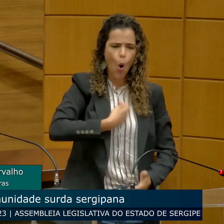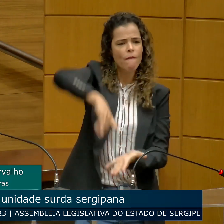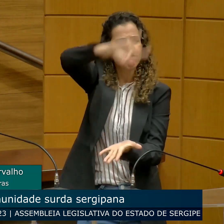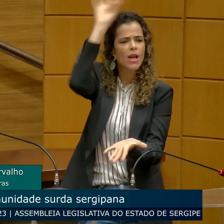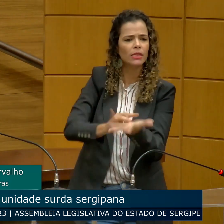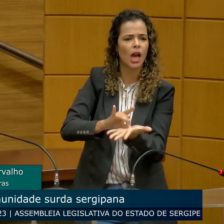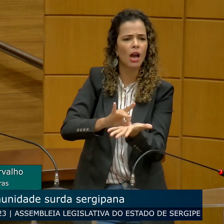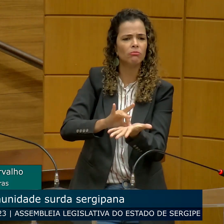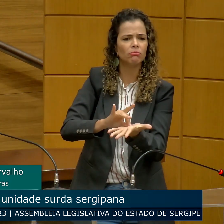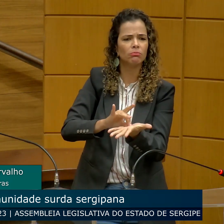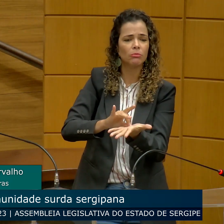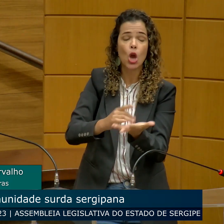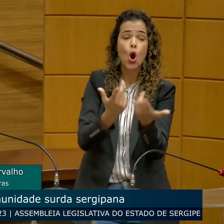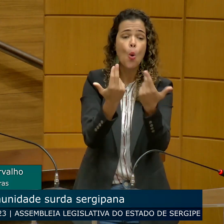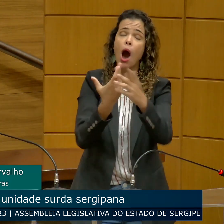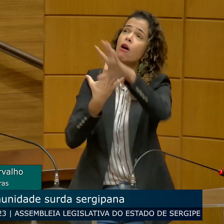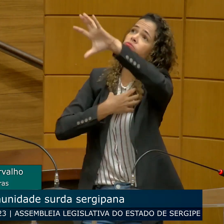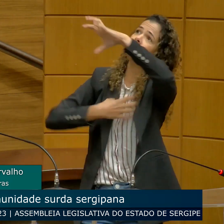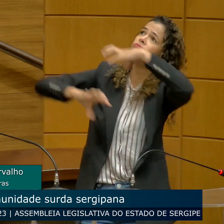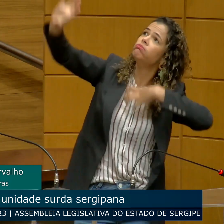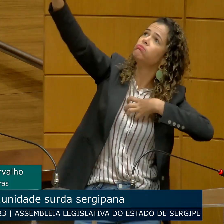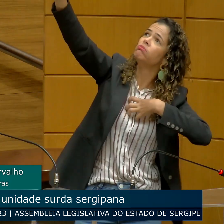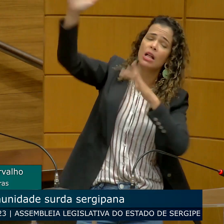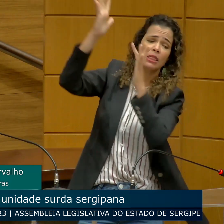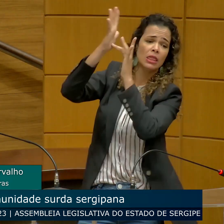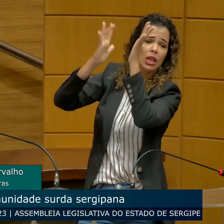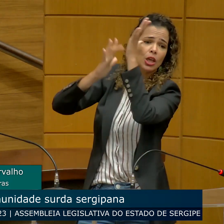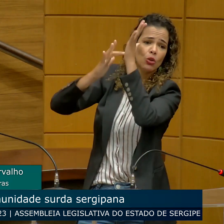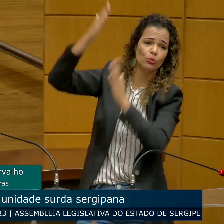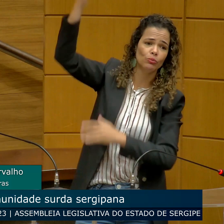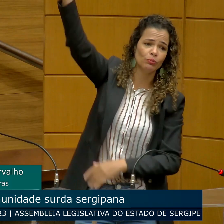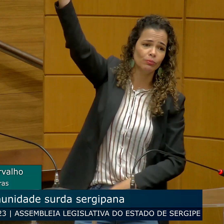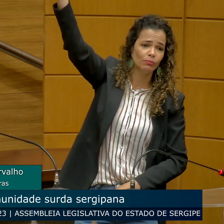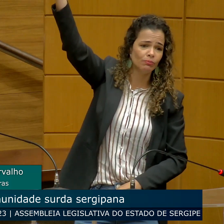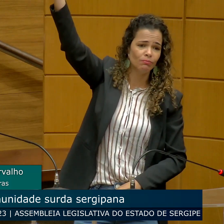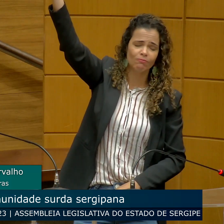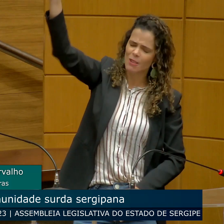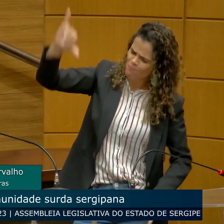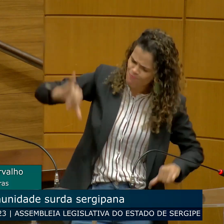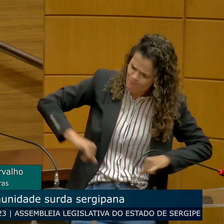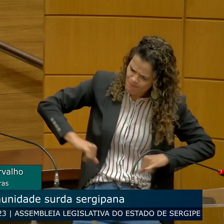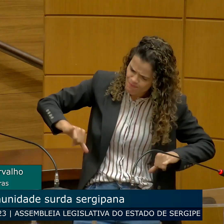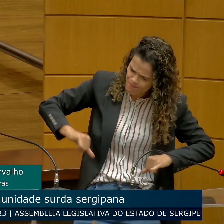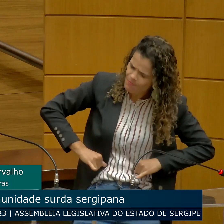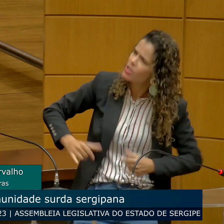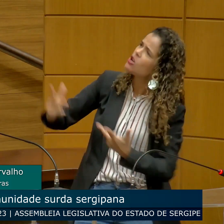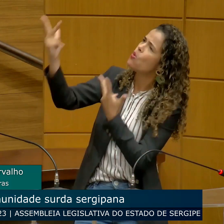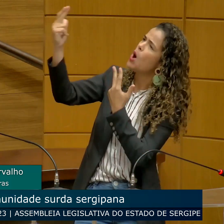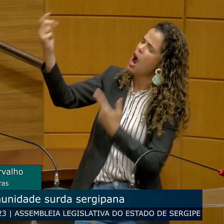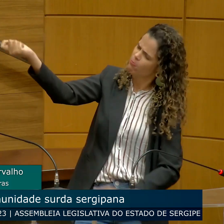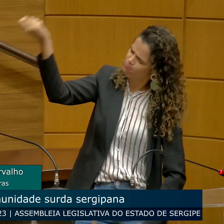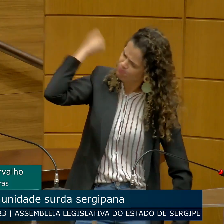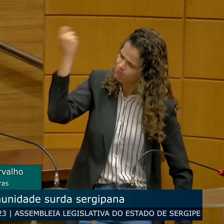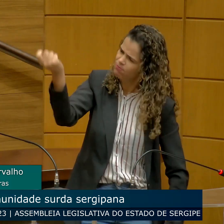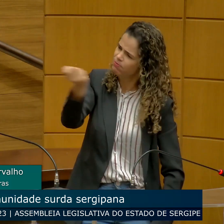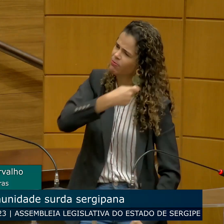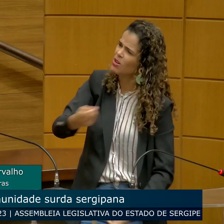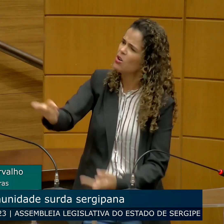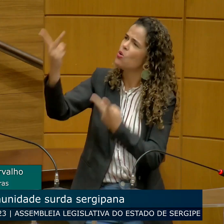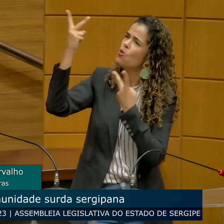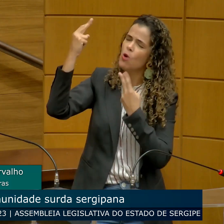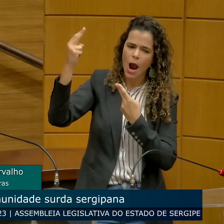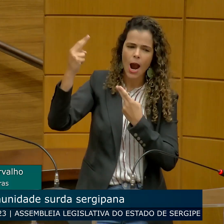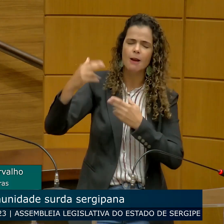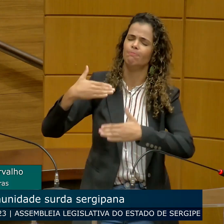por exemplo, ido para um lado ruim, né, para a criminalidade. Eu jamais iria para um lado desse, né, para o lado do roubo, dos furtos, porque